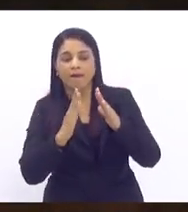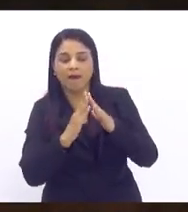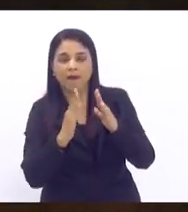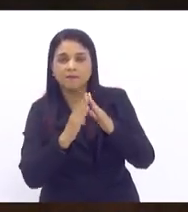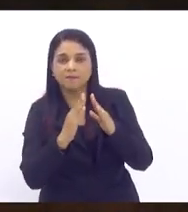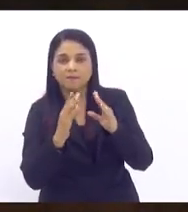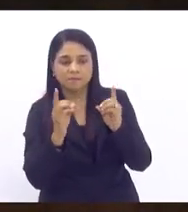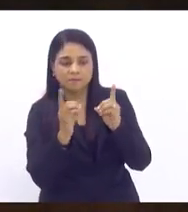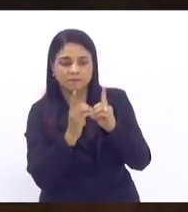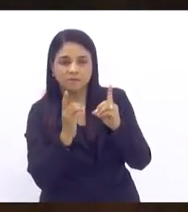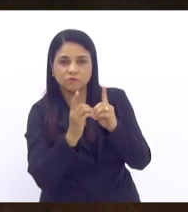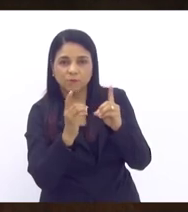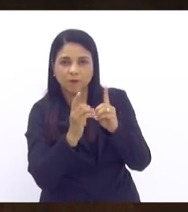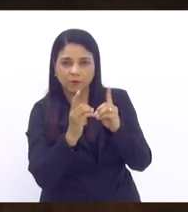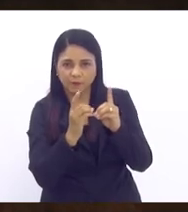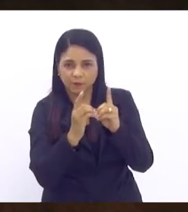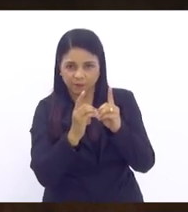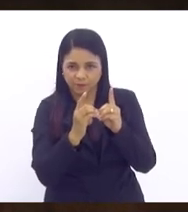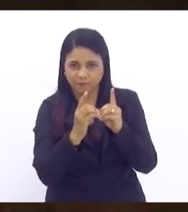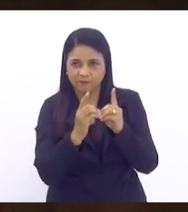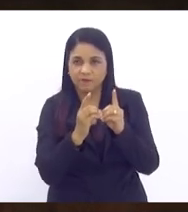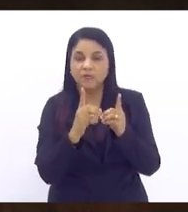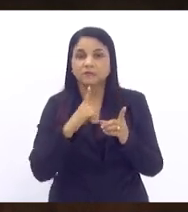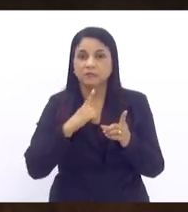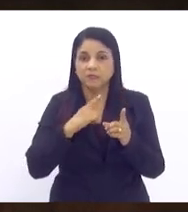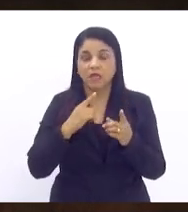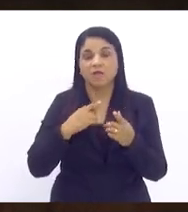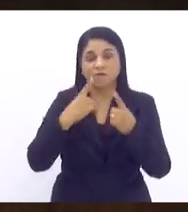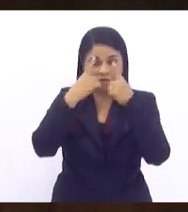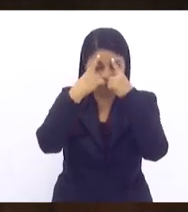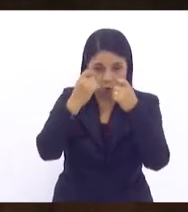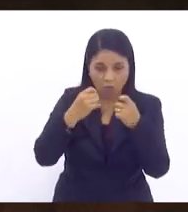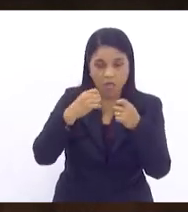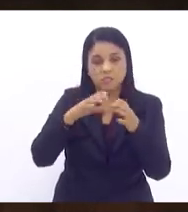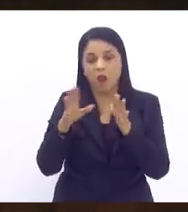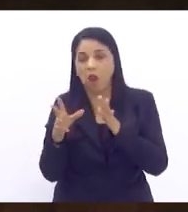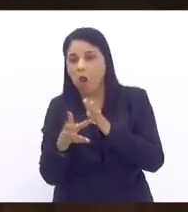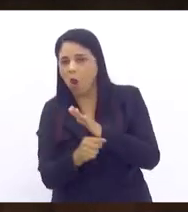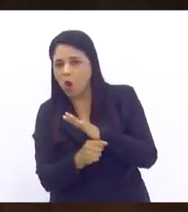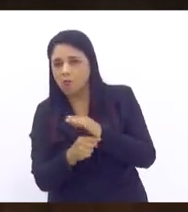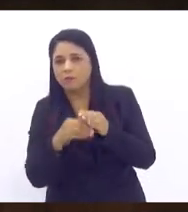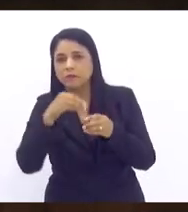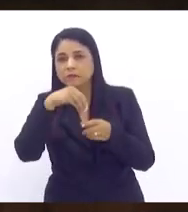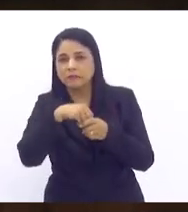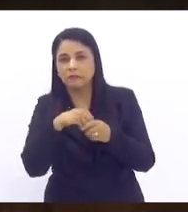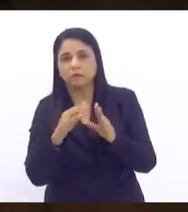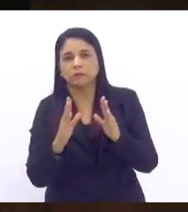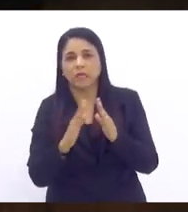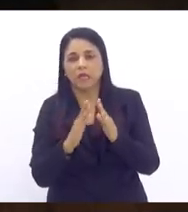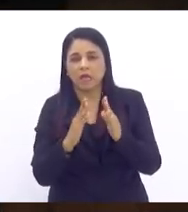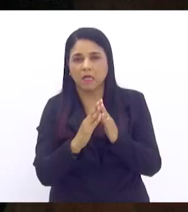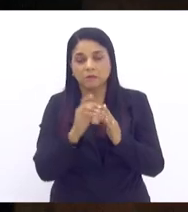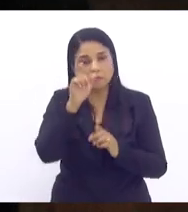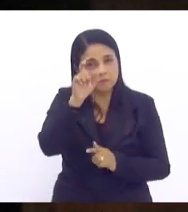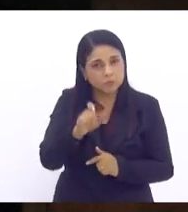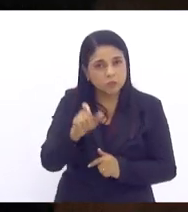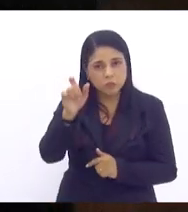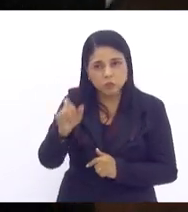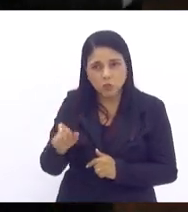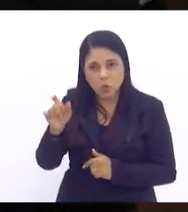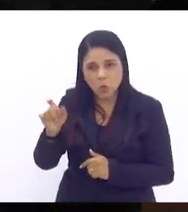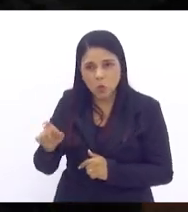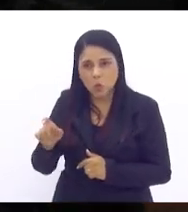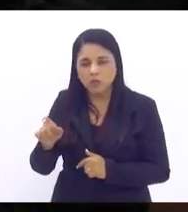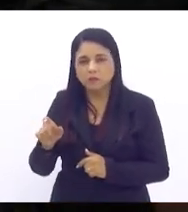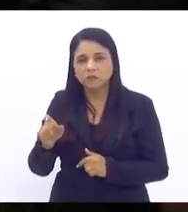serviço. Tendo em vista que muitos casos de violência, de roubo, de furto, são praticados por pessoas, por indivíduos que